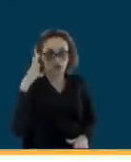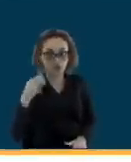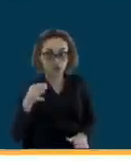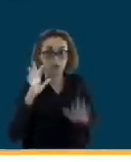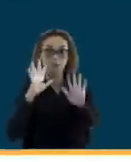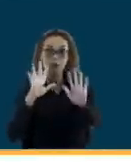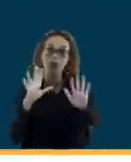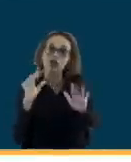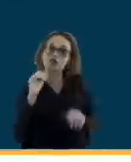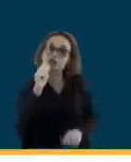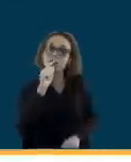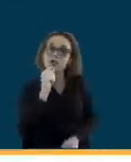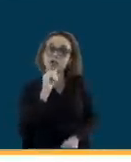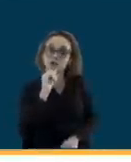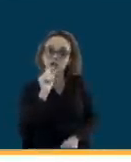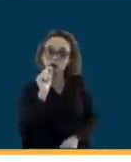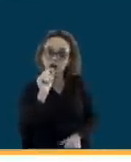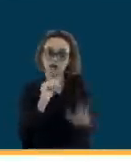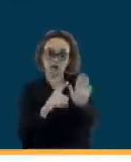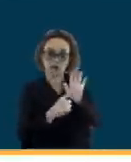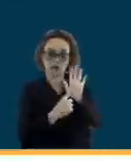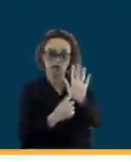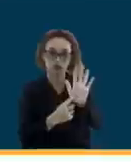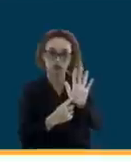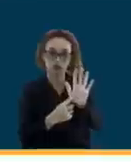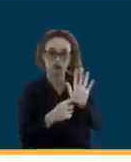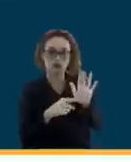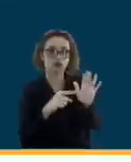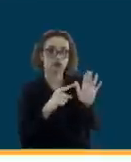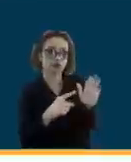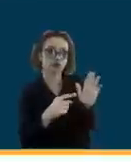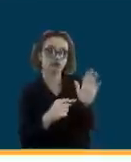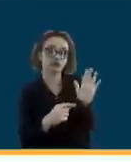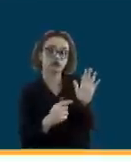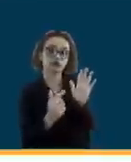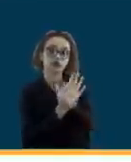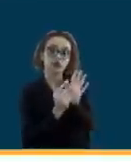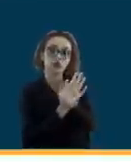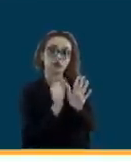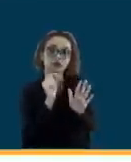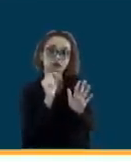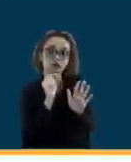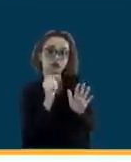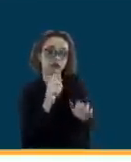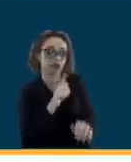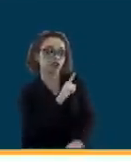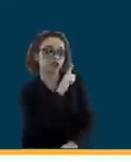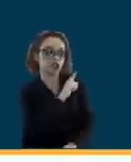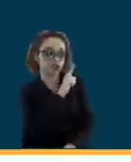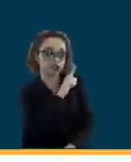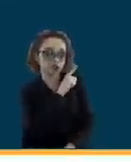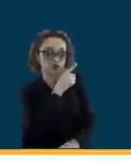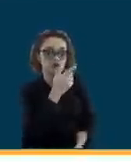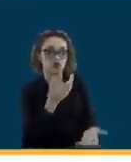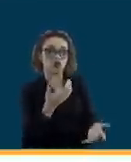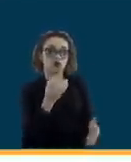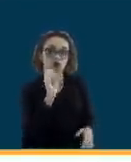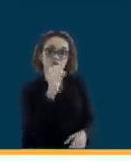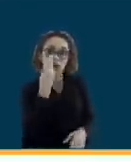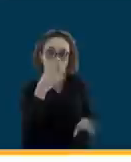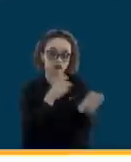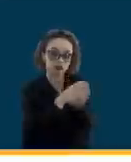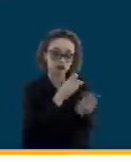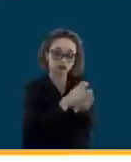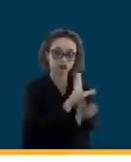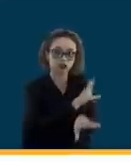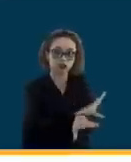é o atestado do que era feito, seja pelo gestor local, seja pelo Conselho de Cultura,